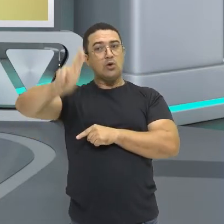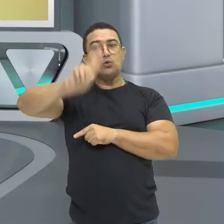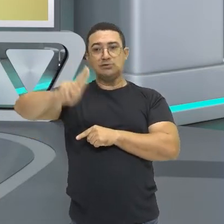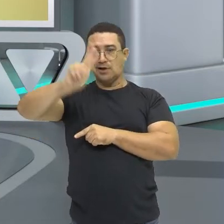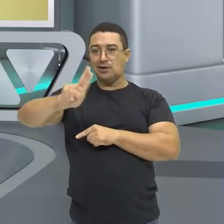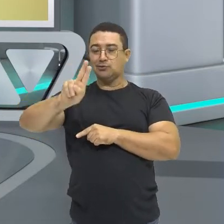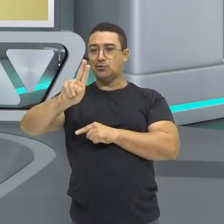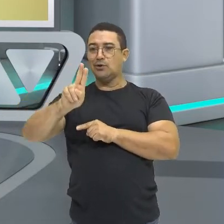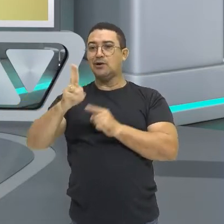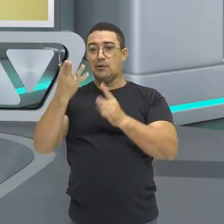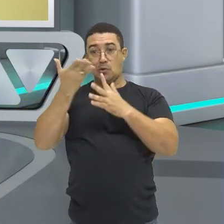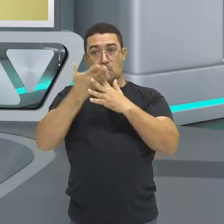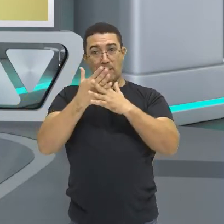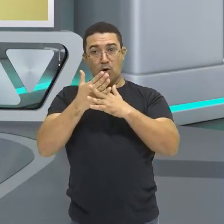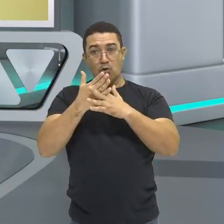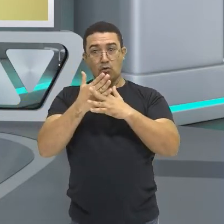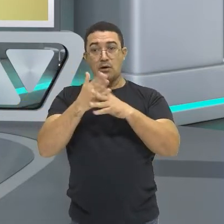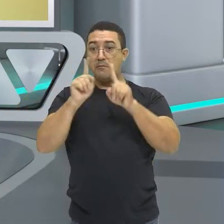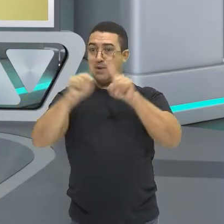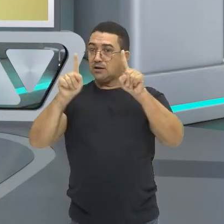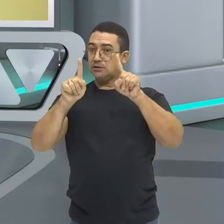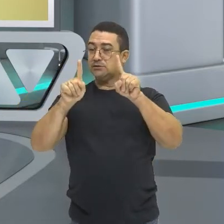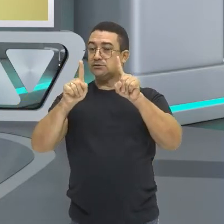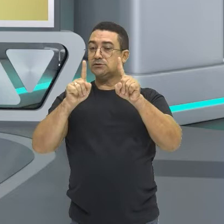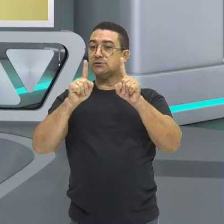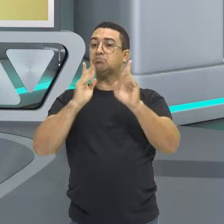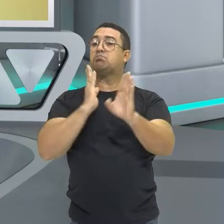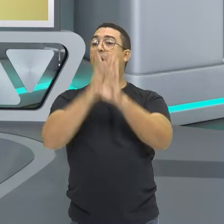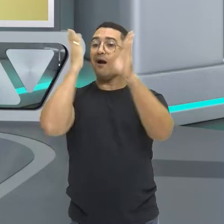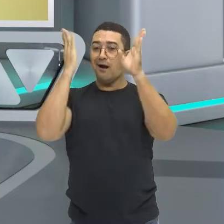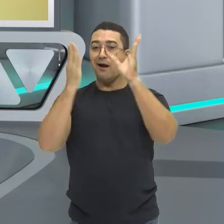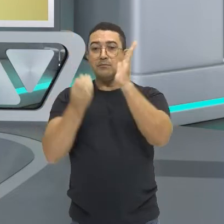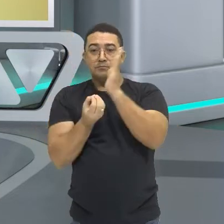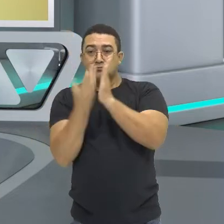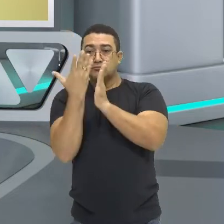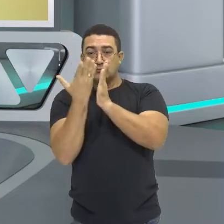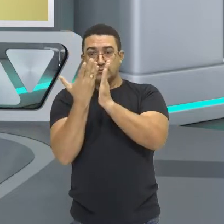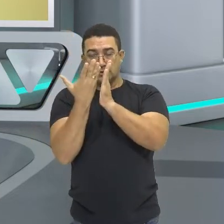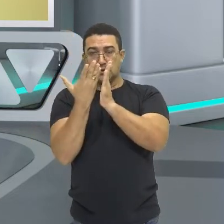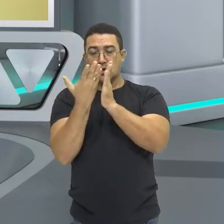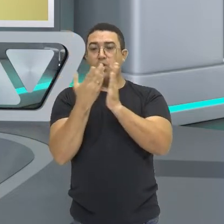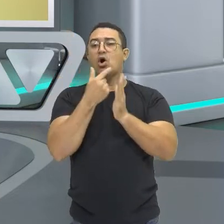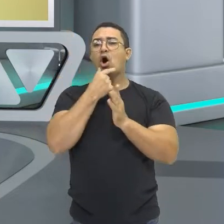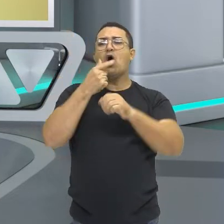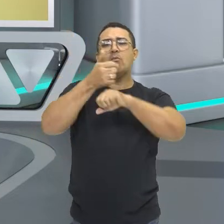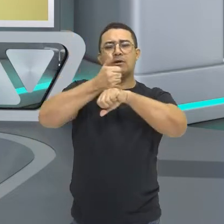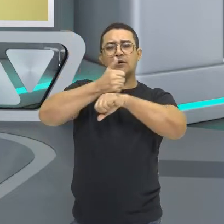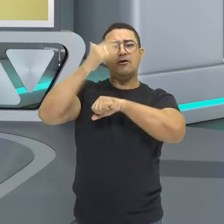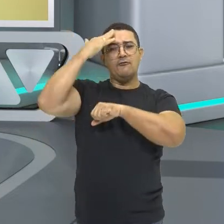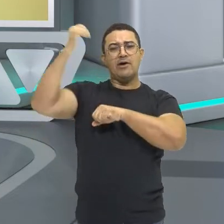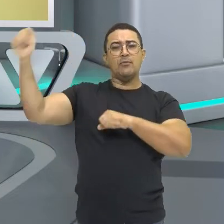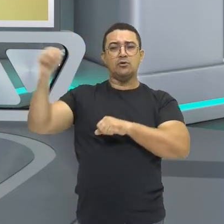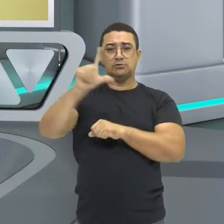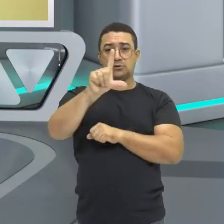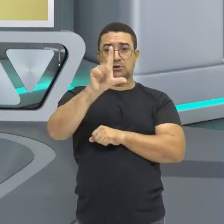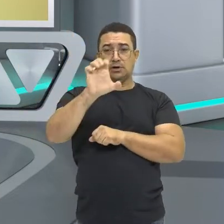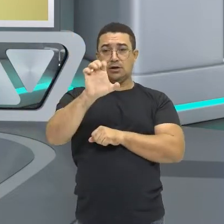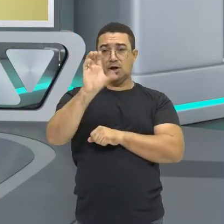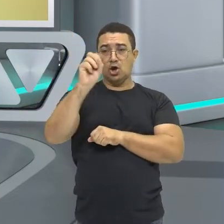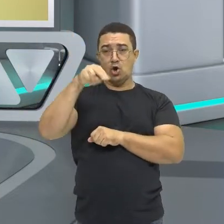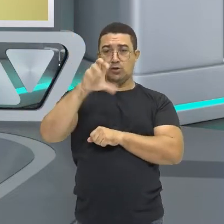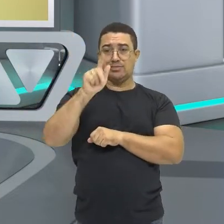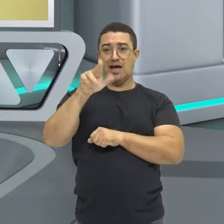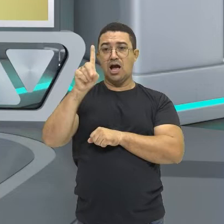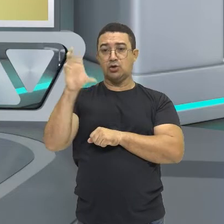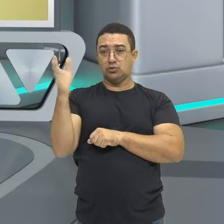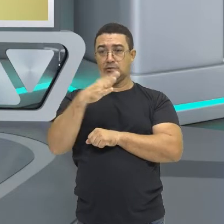no Barroco, ela foi descoberta no Renascimento, quando Leonardo da Vinci usou uma técnica chamada de chiaroscuro,